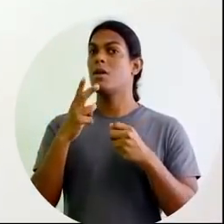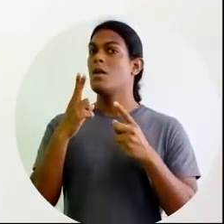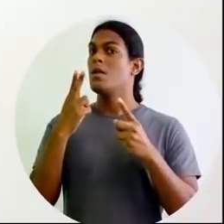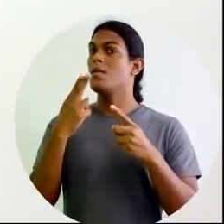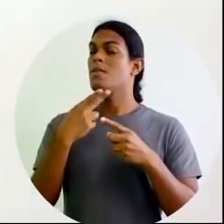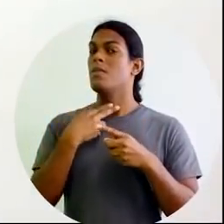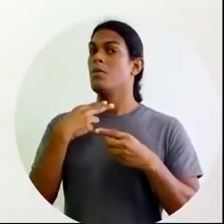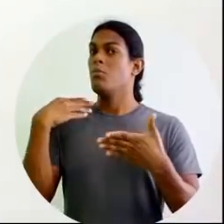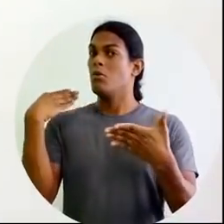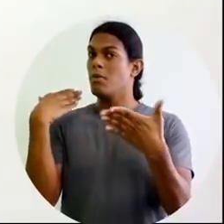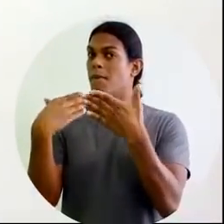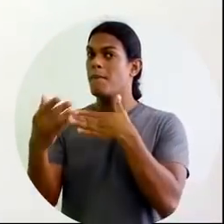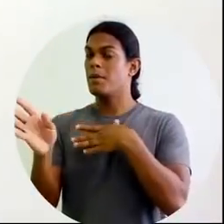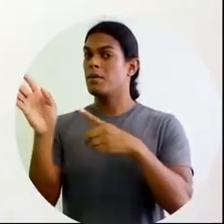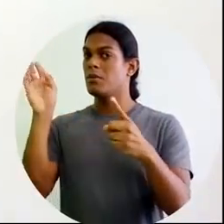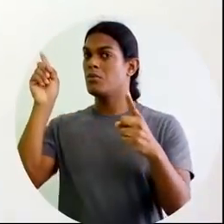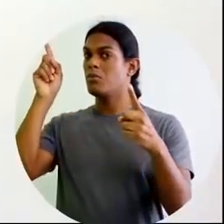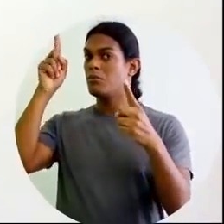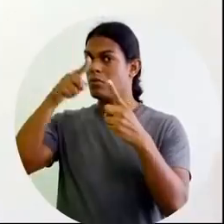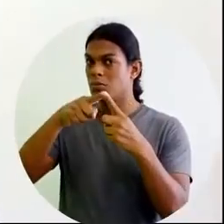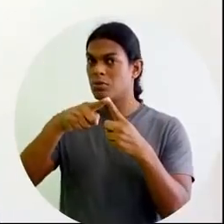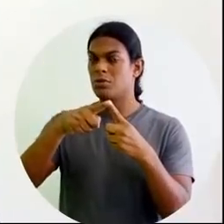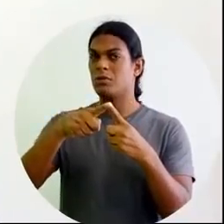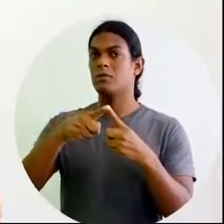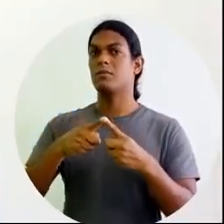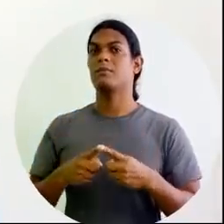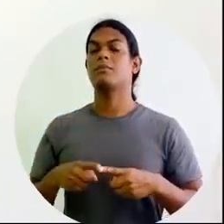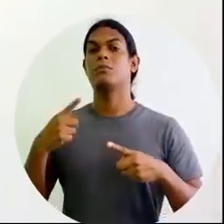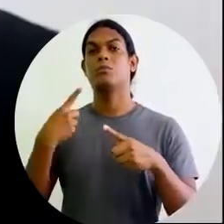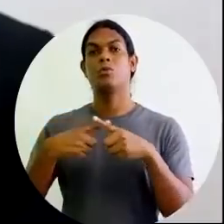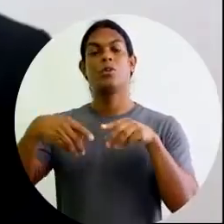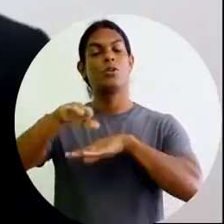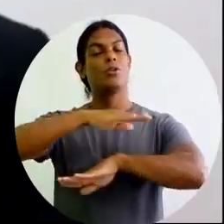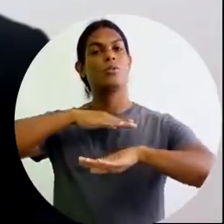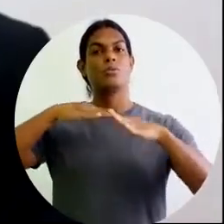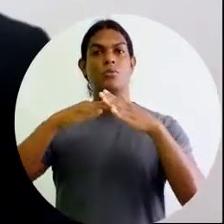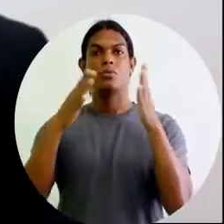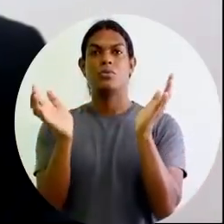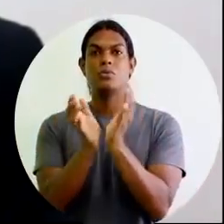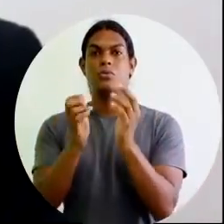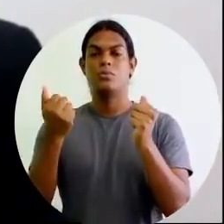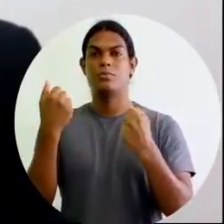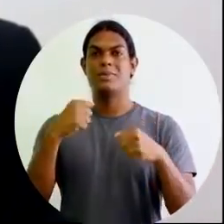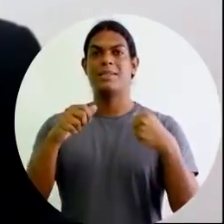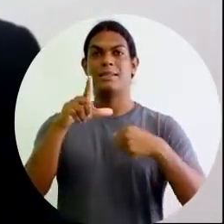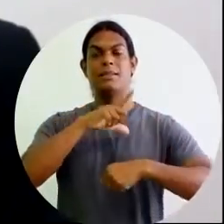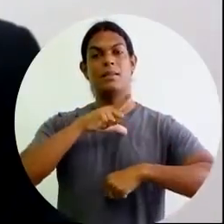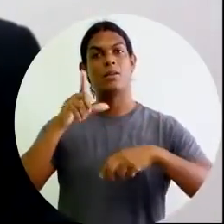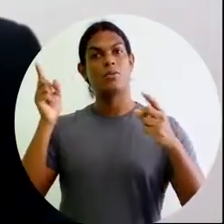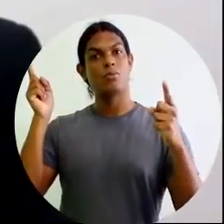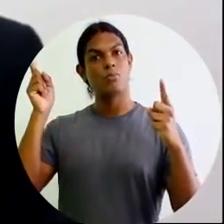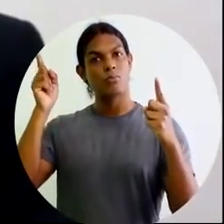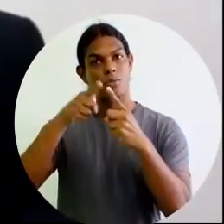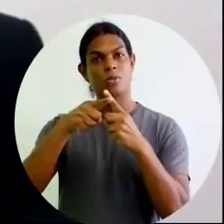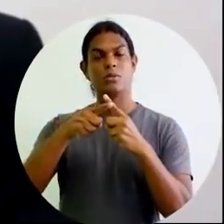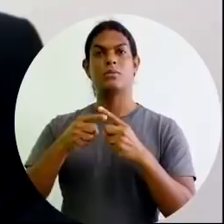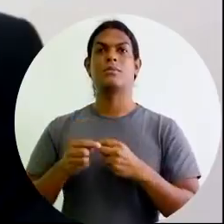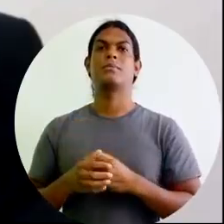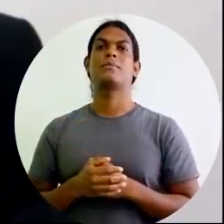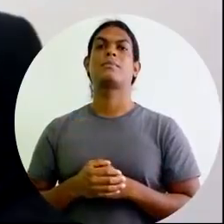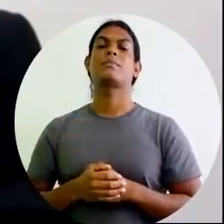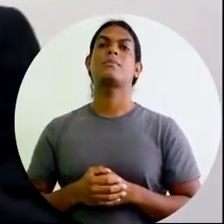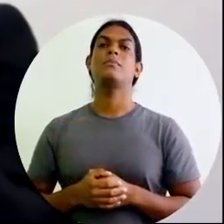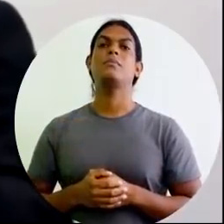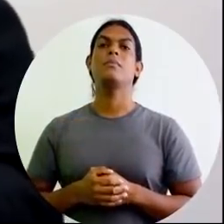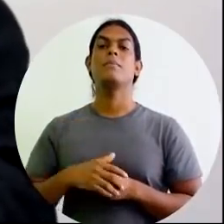foco, porque aquele grupo ele precisa ter um foco. No estágio de desenvolvimento de um grupo, nós